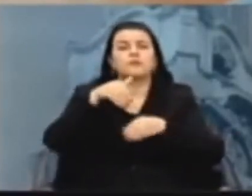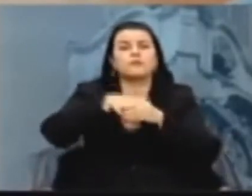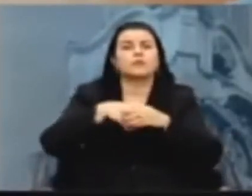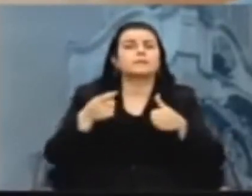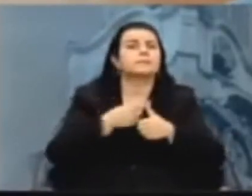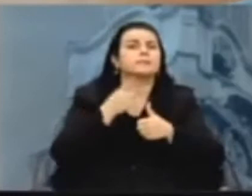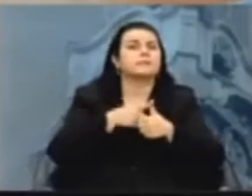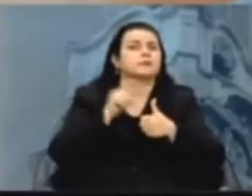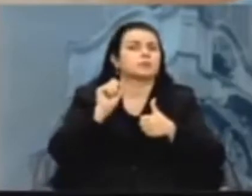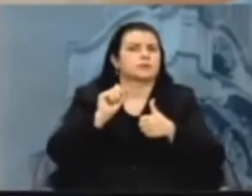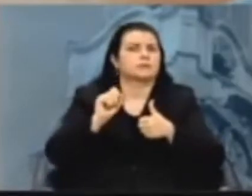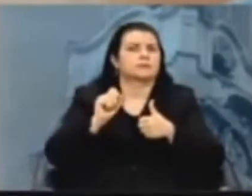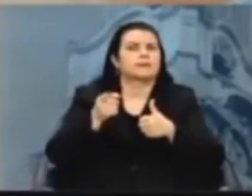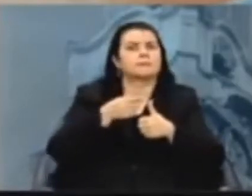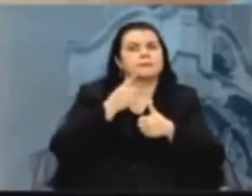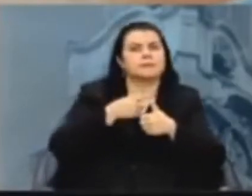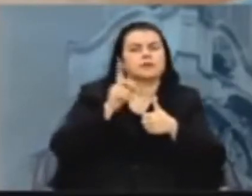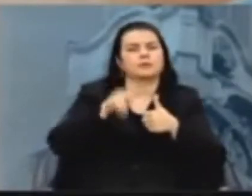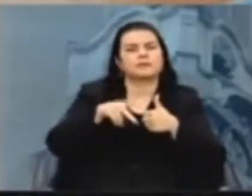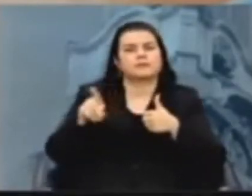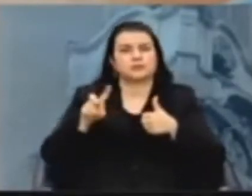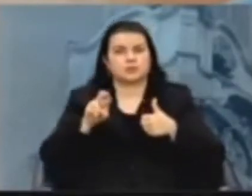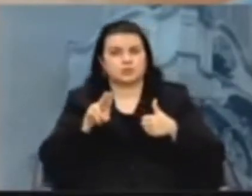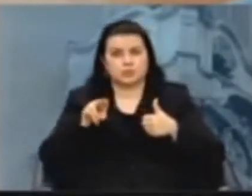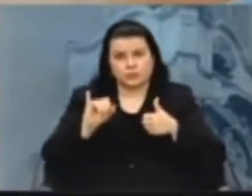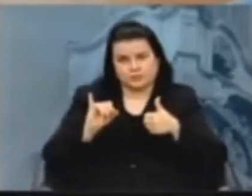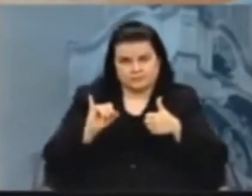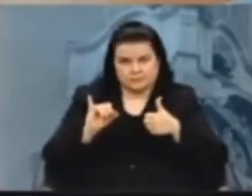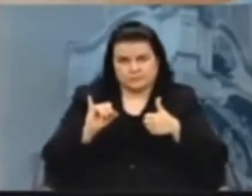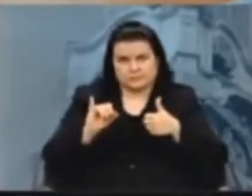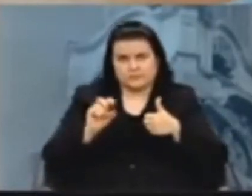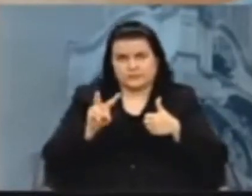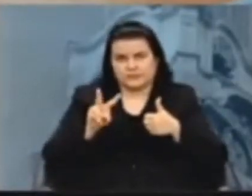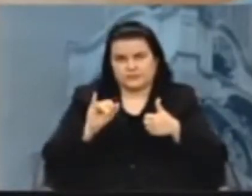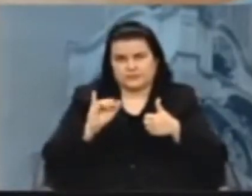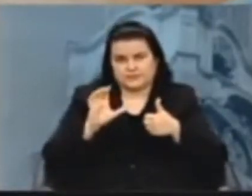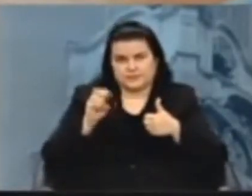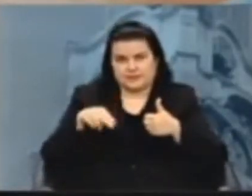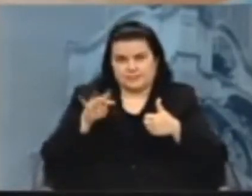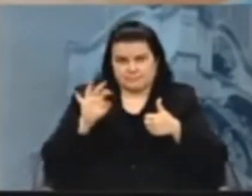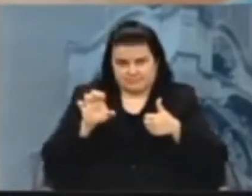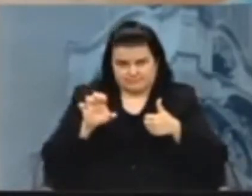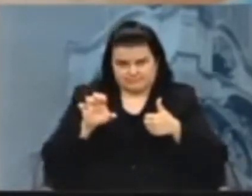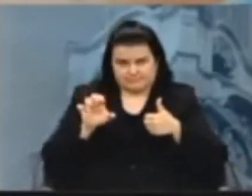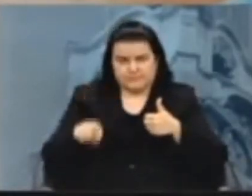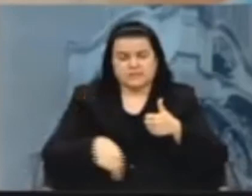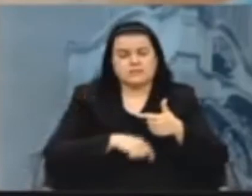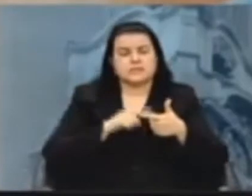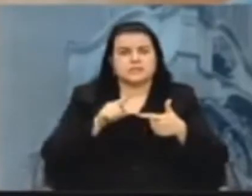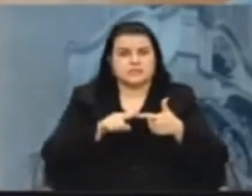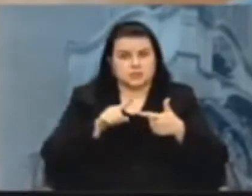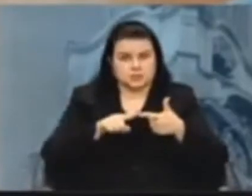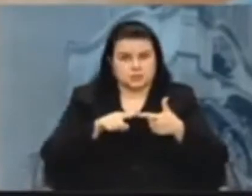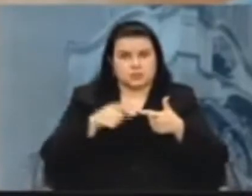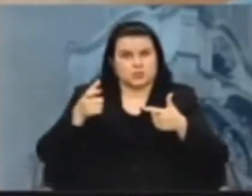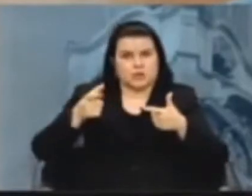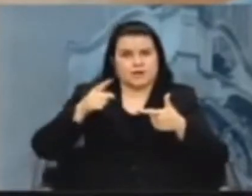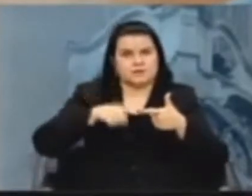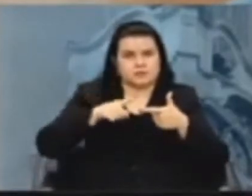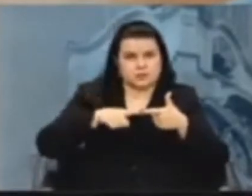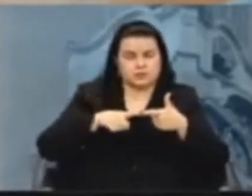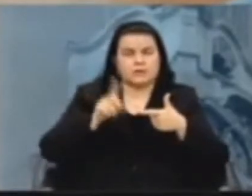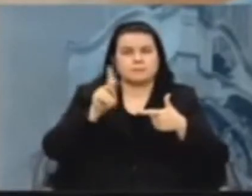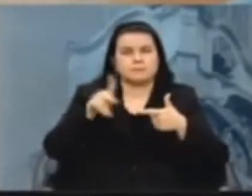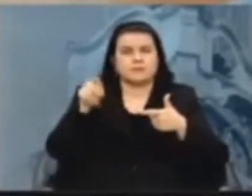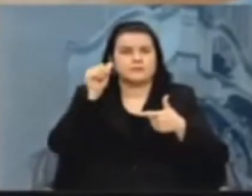lugar, o professor Rui Vicente Opperman, o reitor. Em segundo lugar, a professora